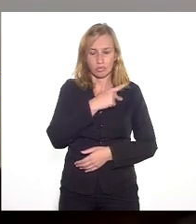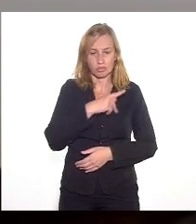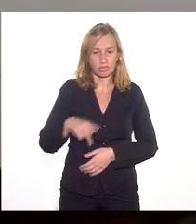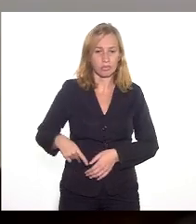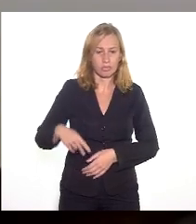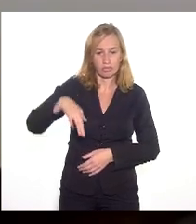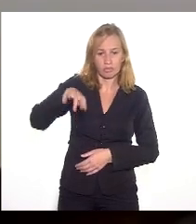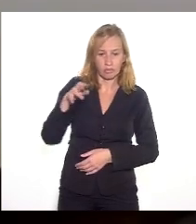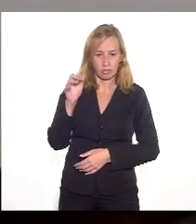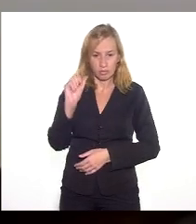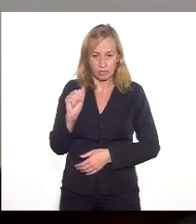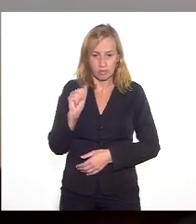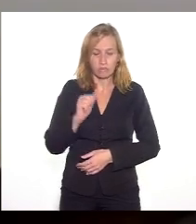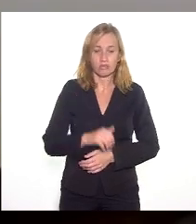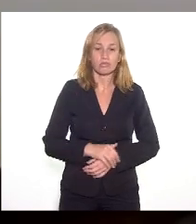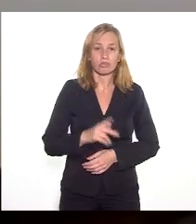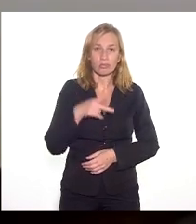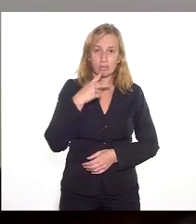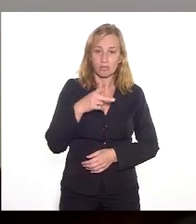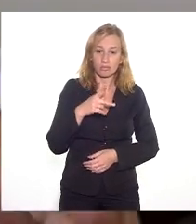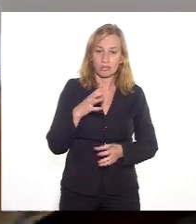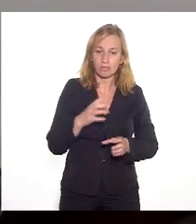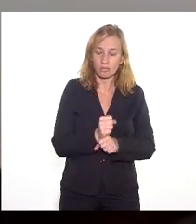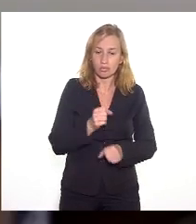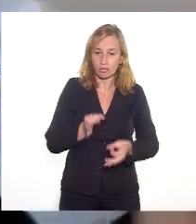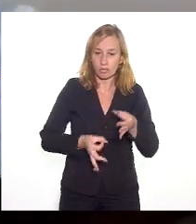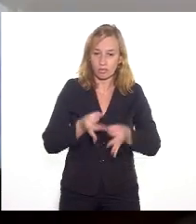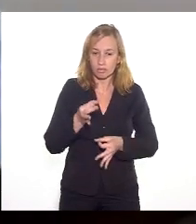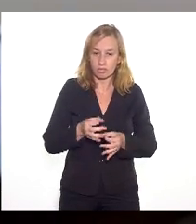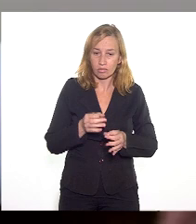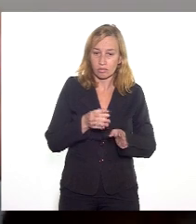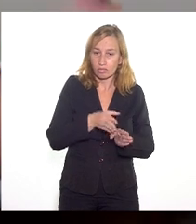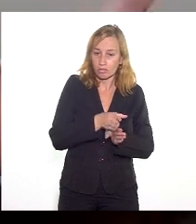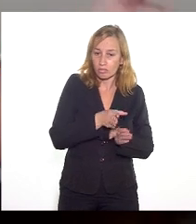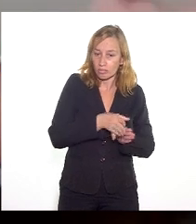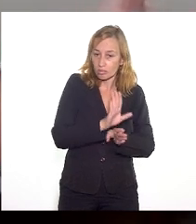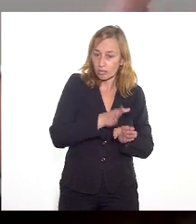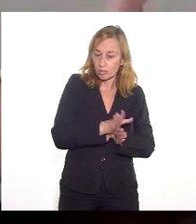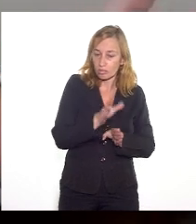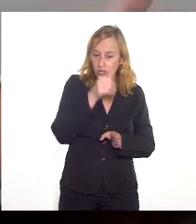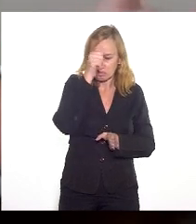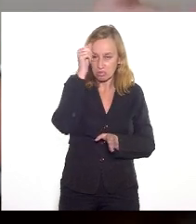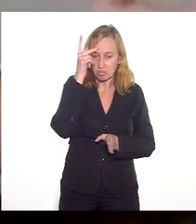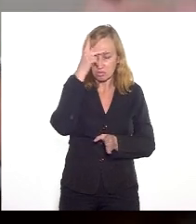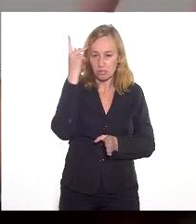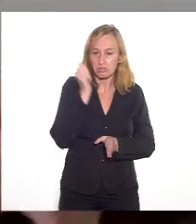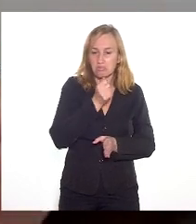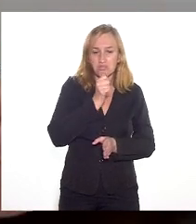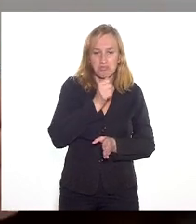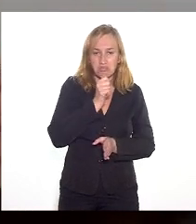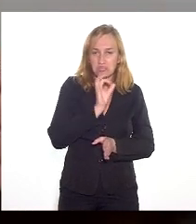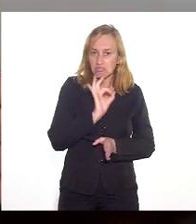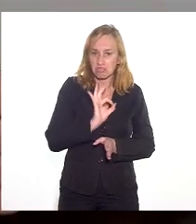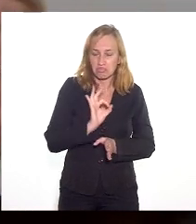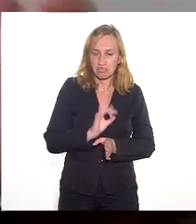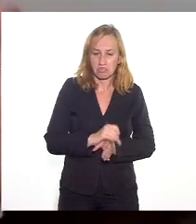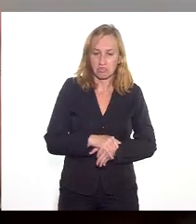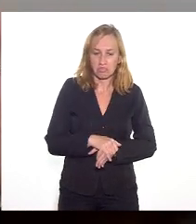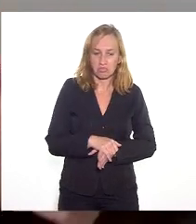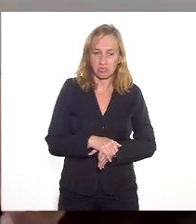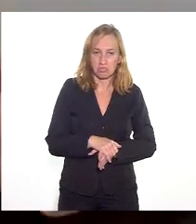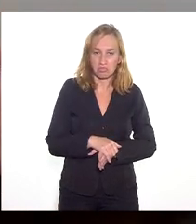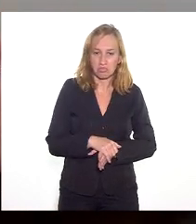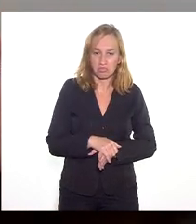Montebello, dizendo que o Tribunal de Contas não está orientando ninguém, por óbvio, o Tribunal de Contas não faria isso, a proceder a